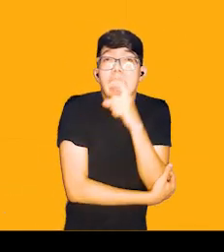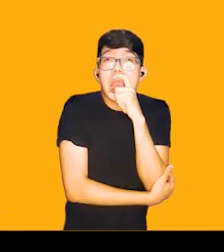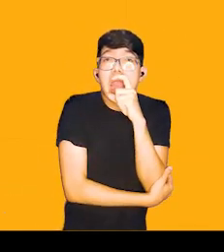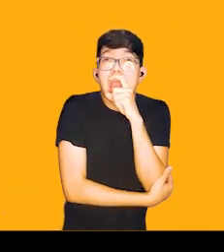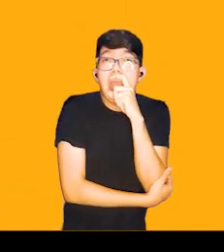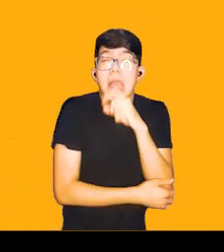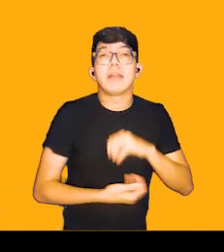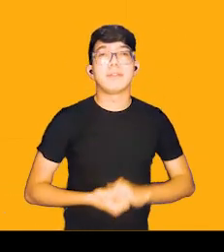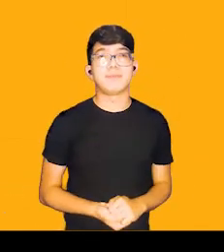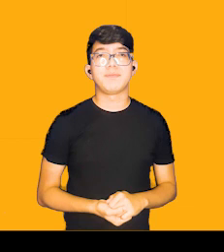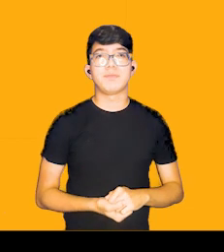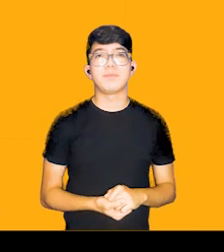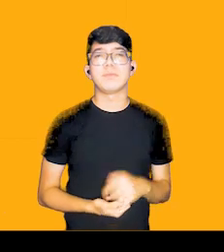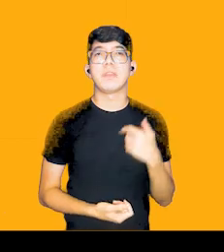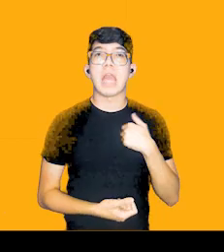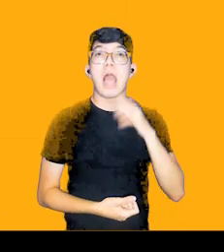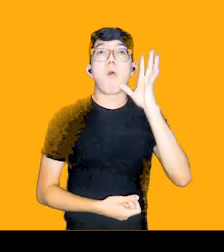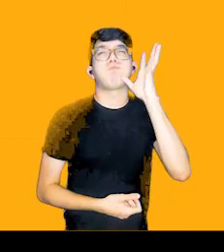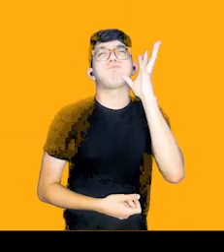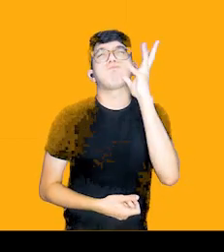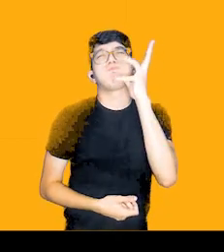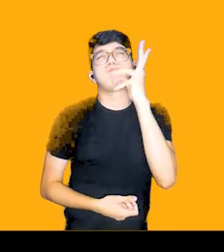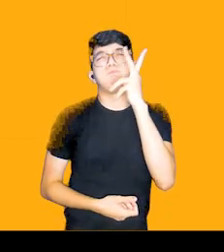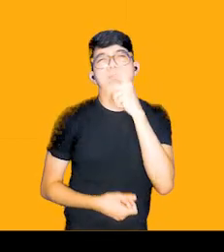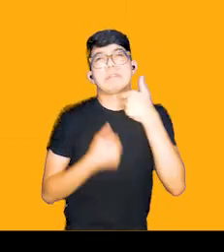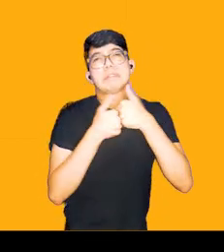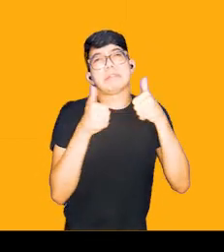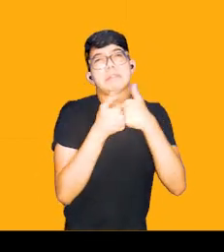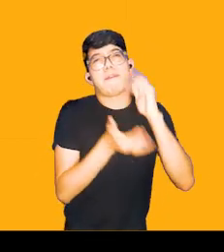Eu levei quase 6 meses viajando para chegar aqui, porque eu vim de ônibus.